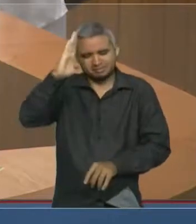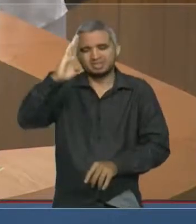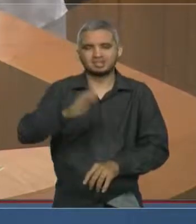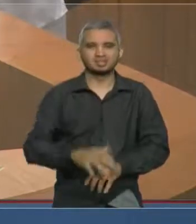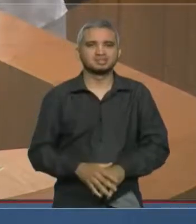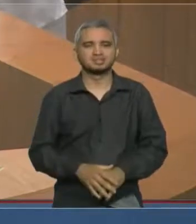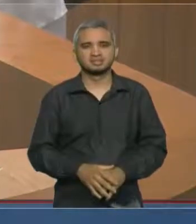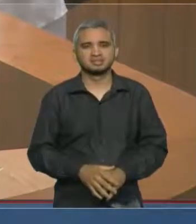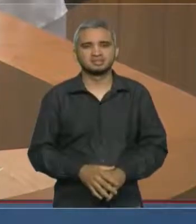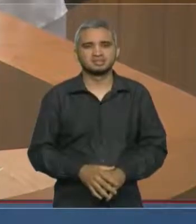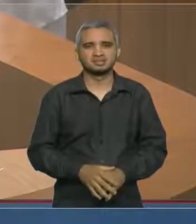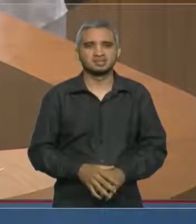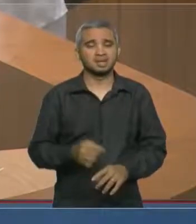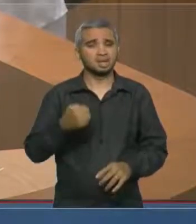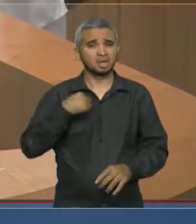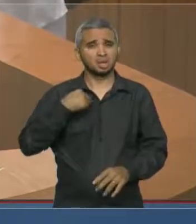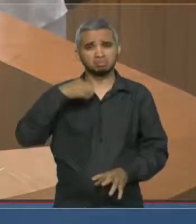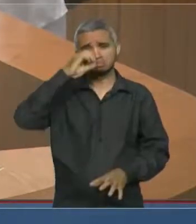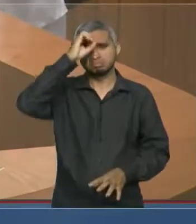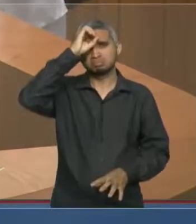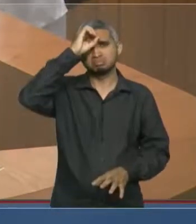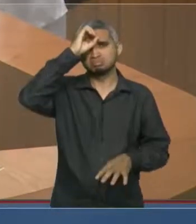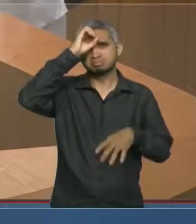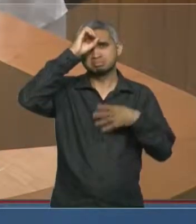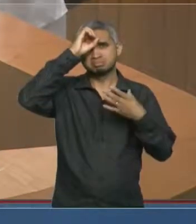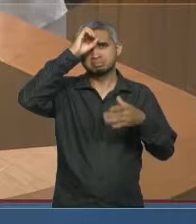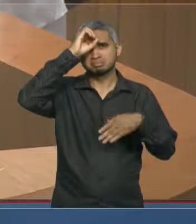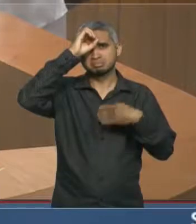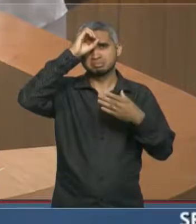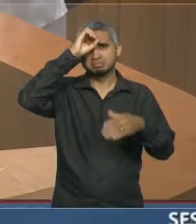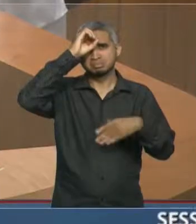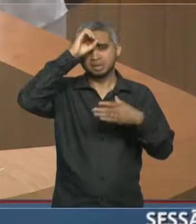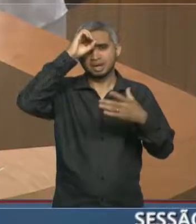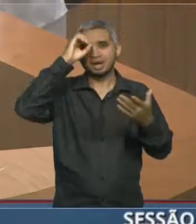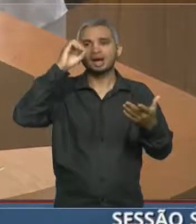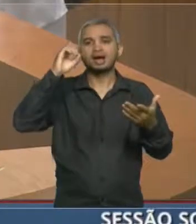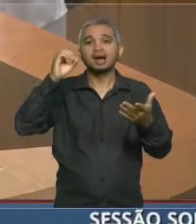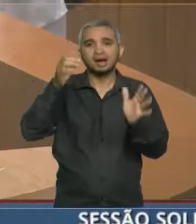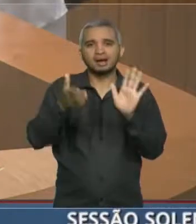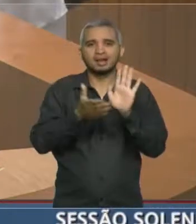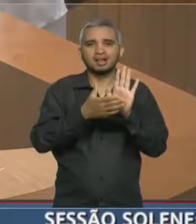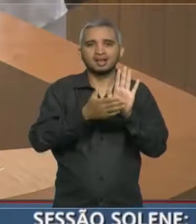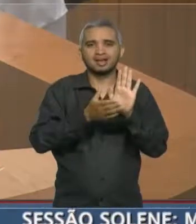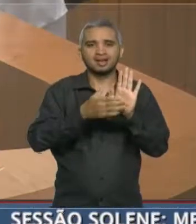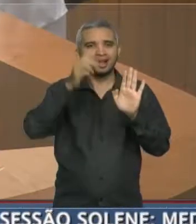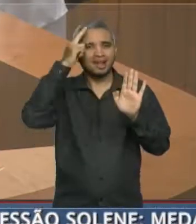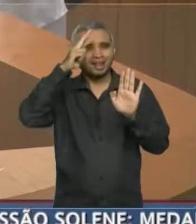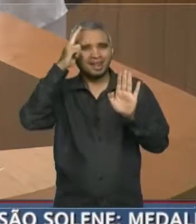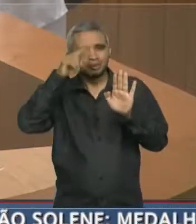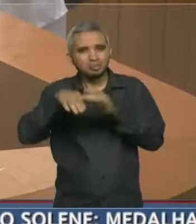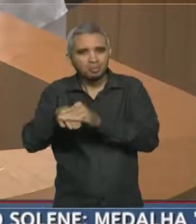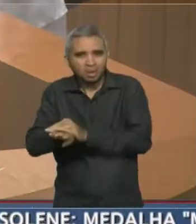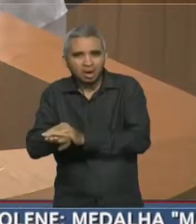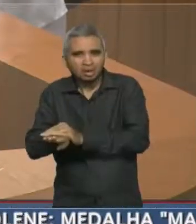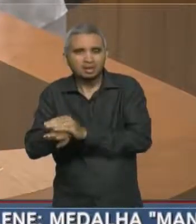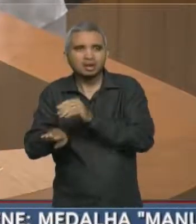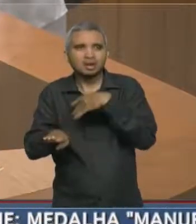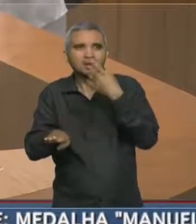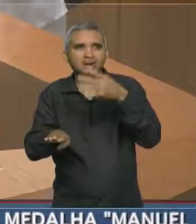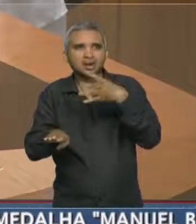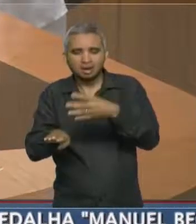esperava mais que acontecesse, eis que surge uma indicação nossa homenageando esse grande